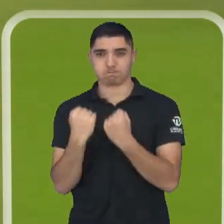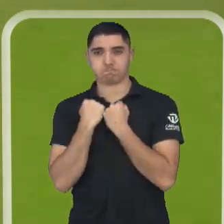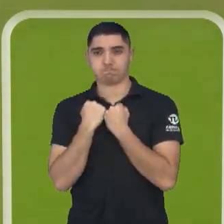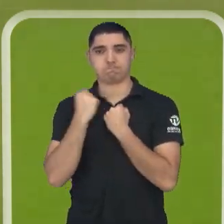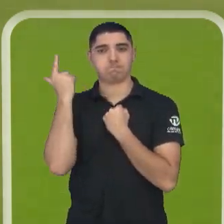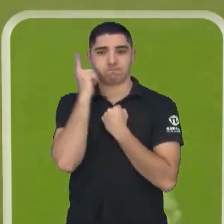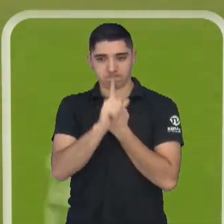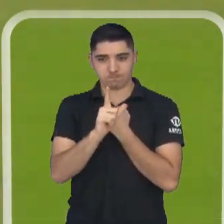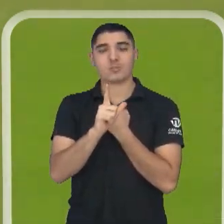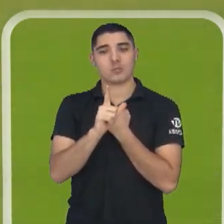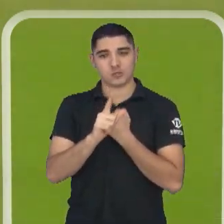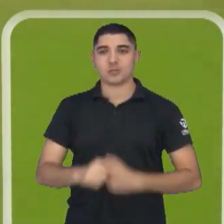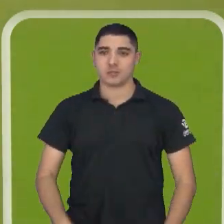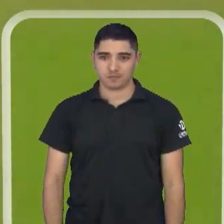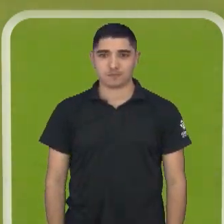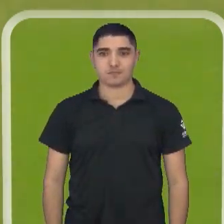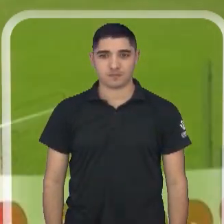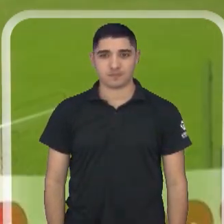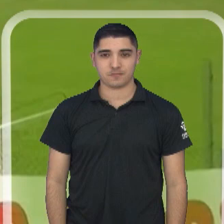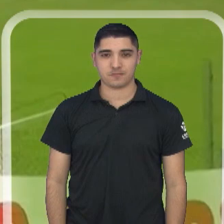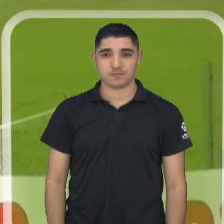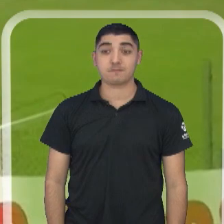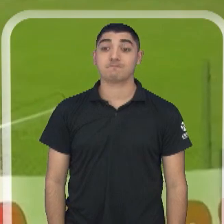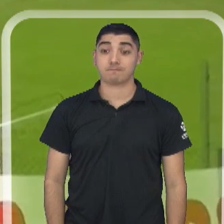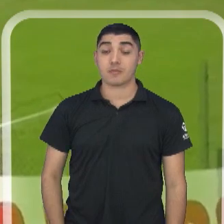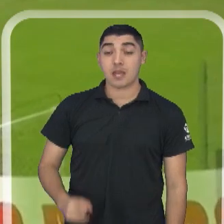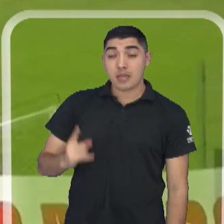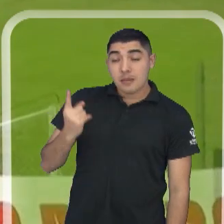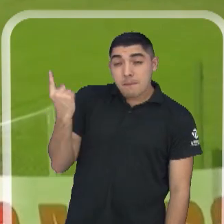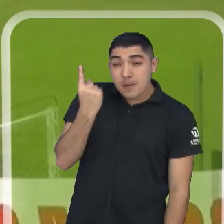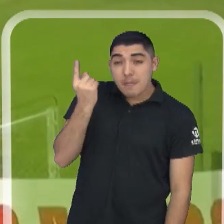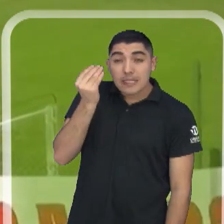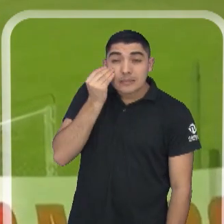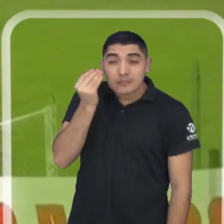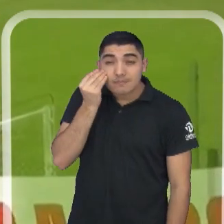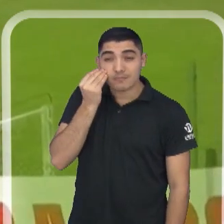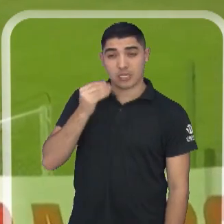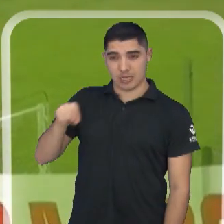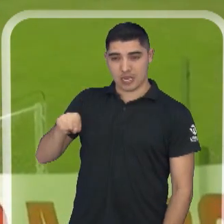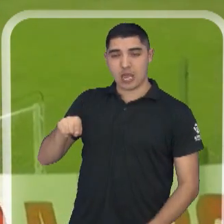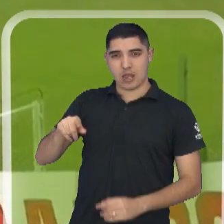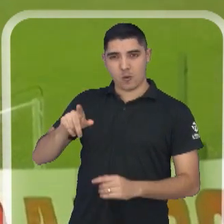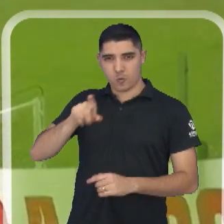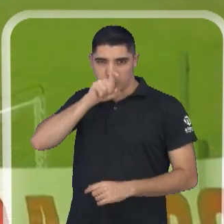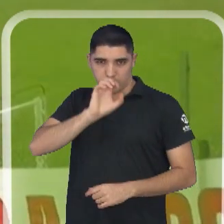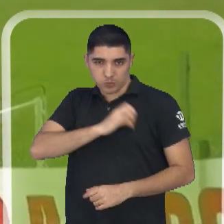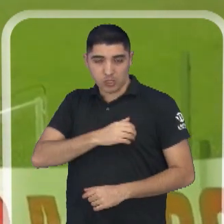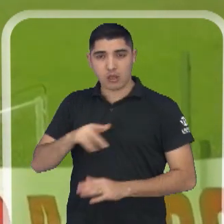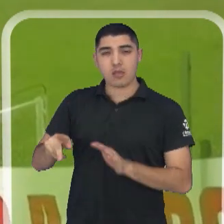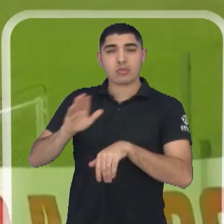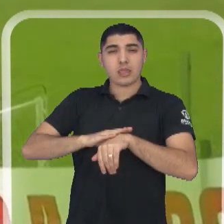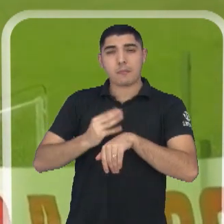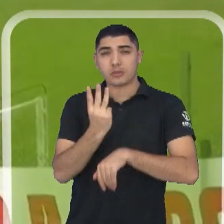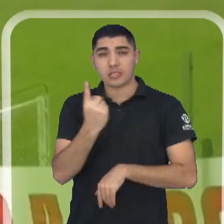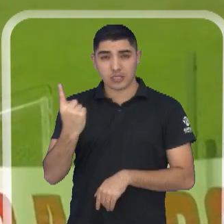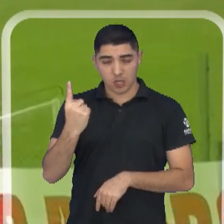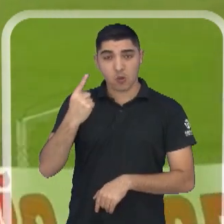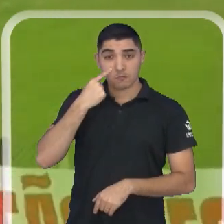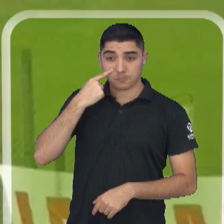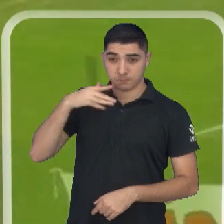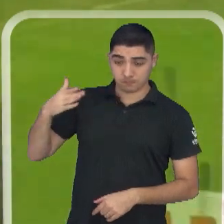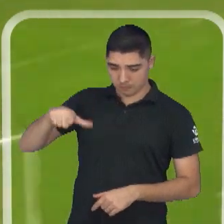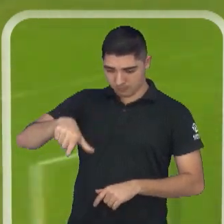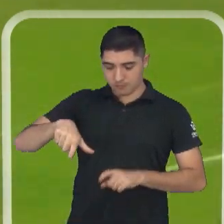cima de Ariel, que fez a defesa. A primeira chance real de gol para o São José saiu somente aos 31. Nessa cobrança